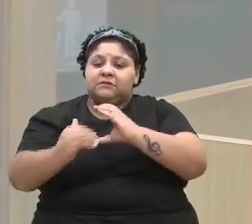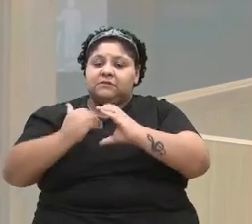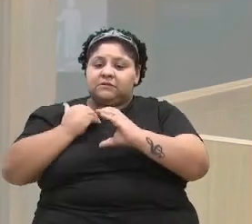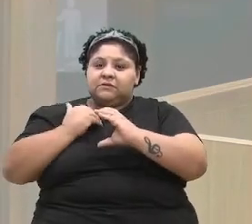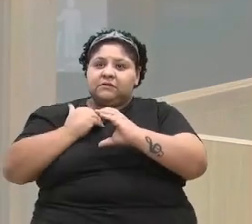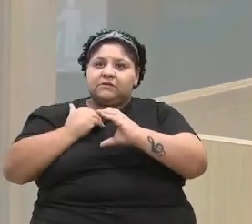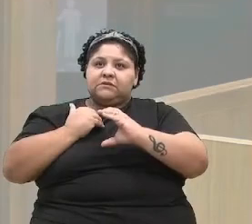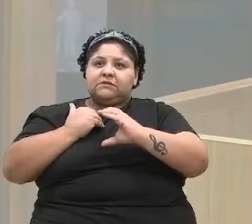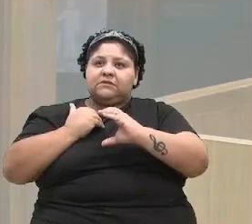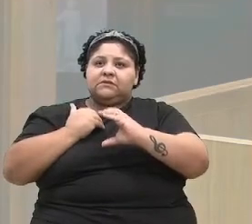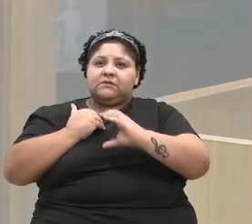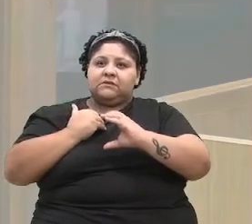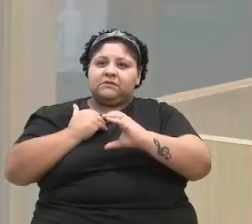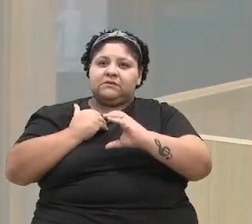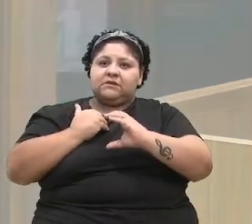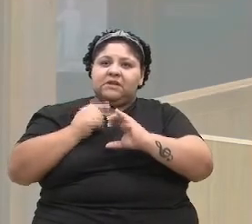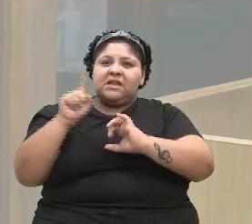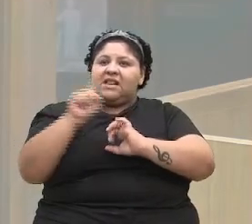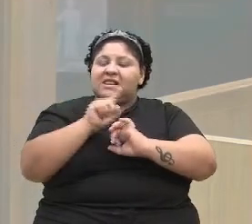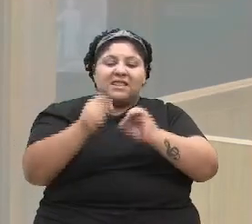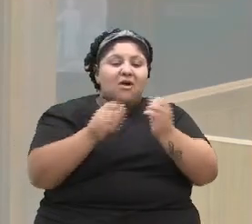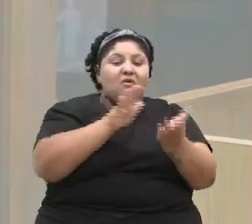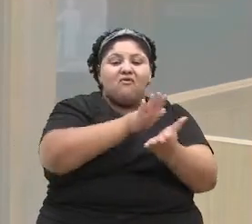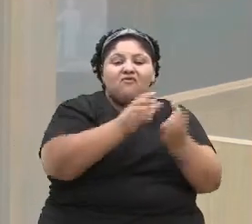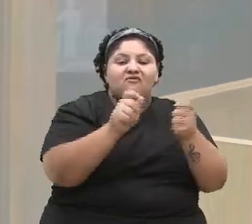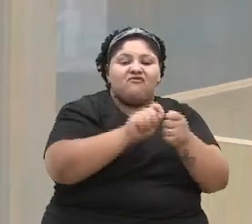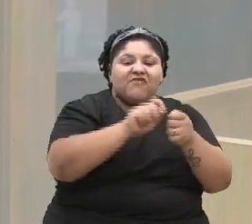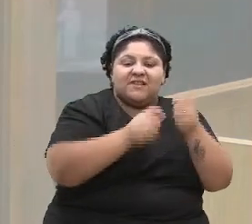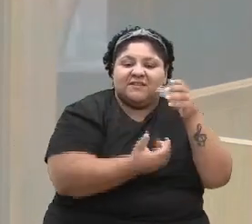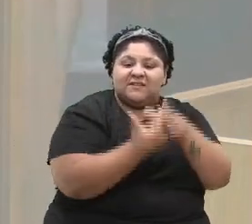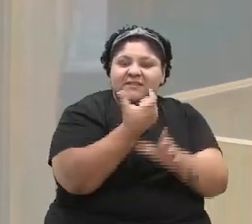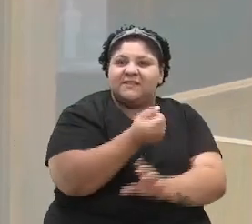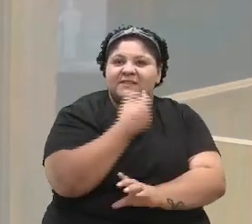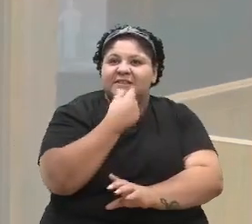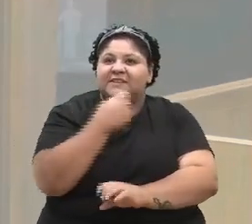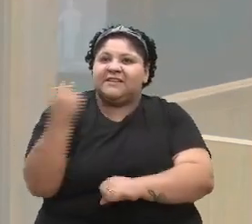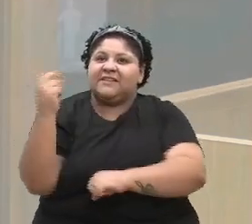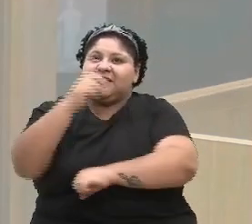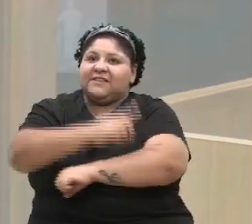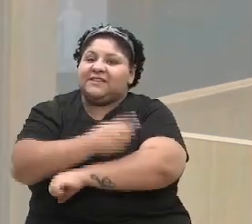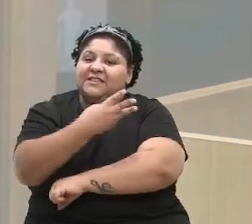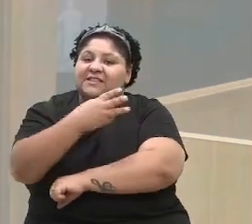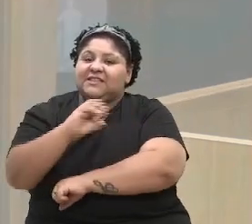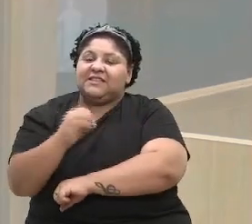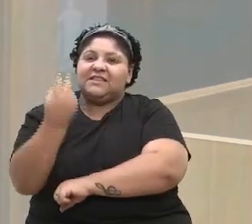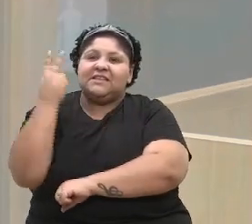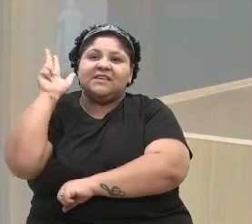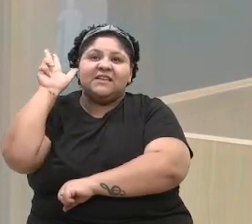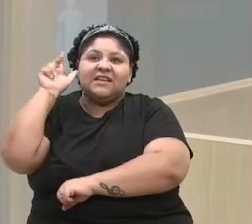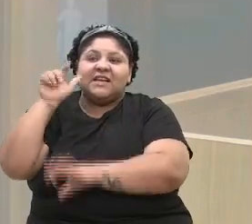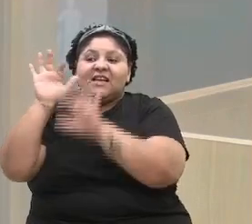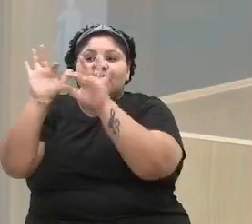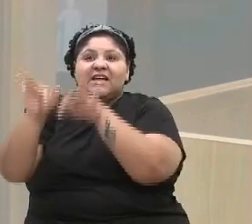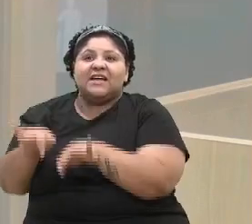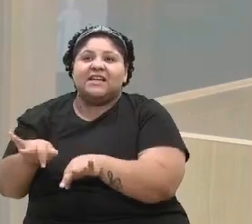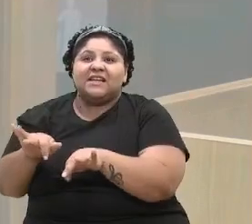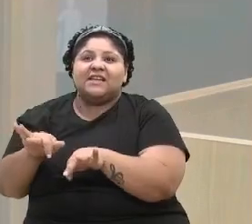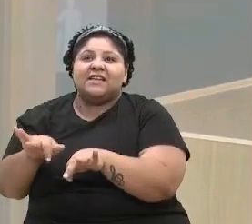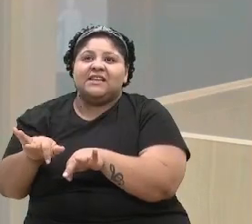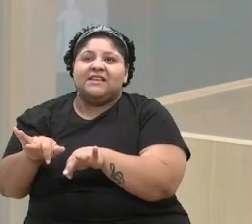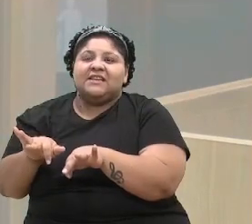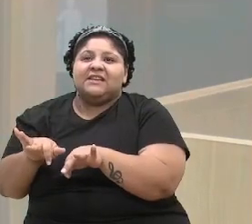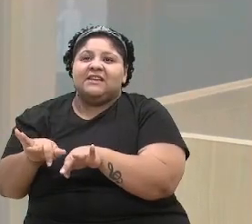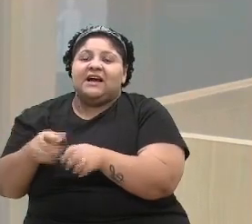Takeda não irá mais produzir a medicação e que no dia 30 de abril irá encerrar o fornecimento